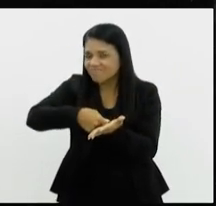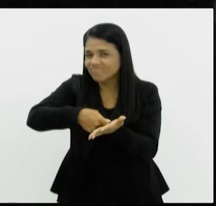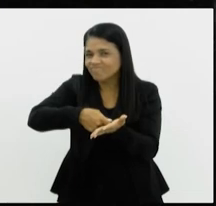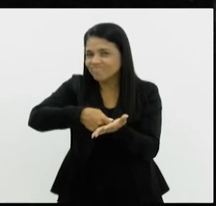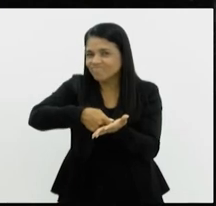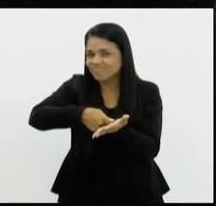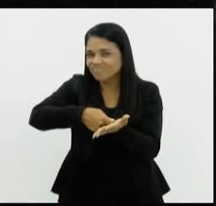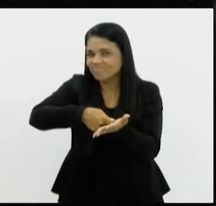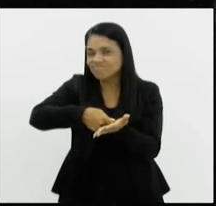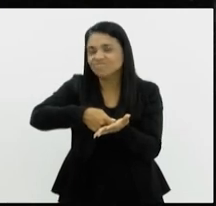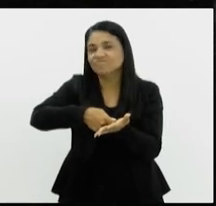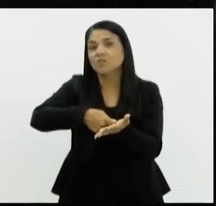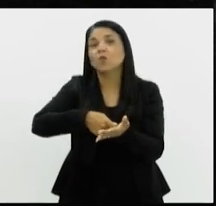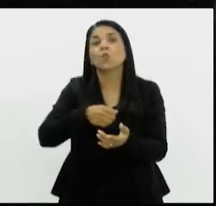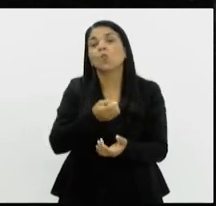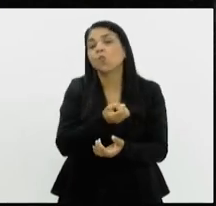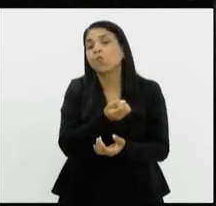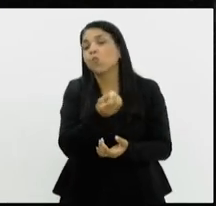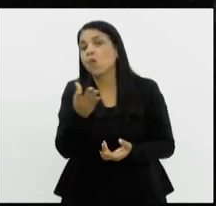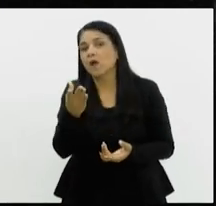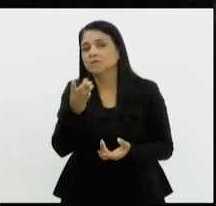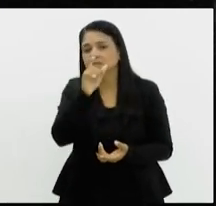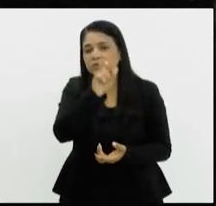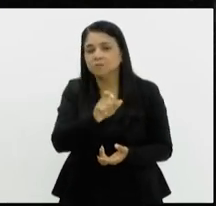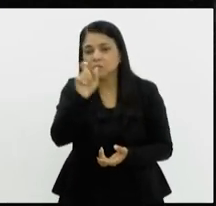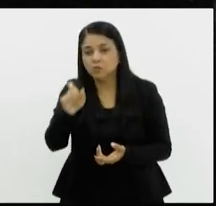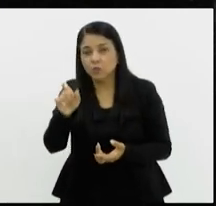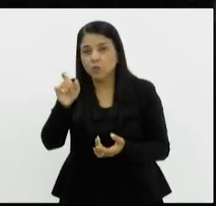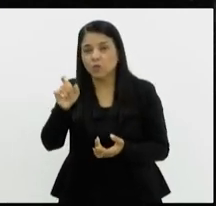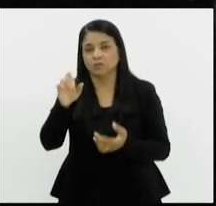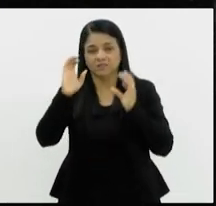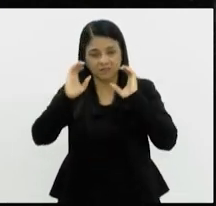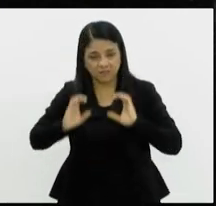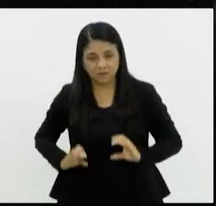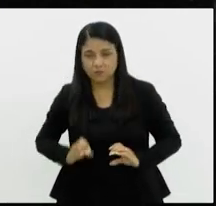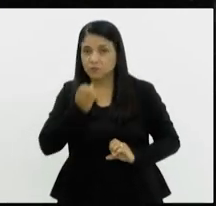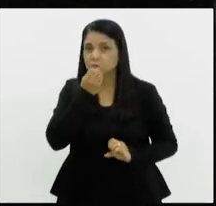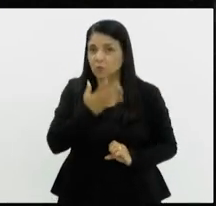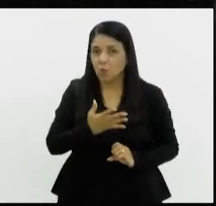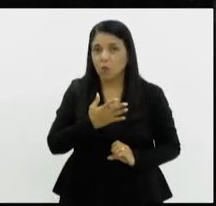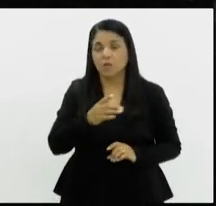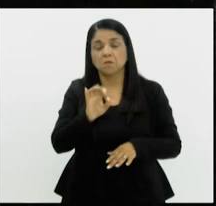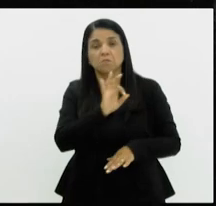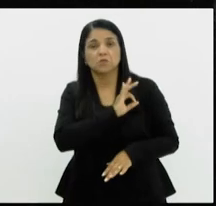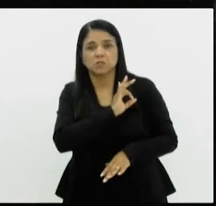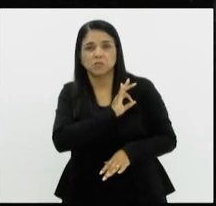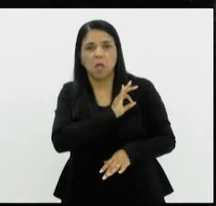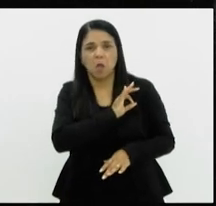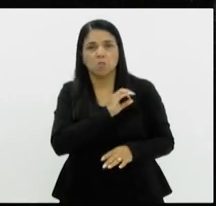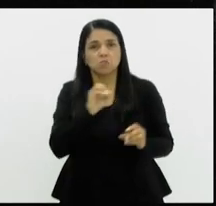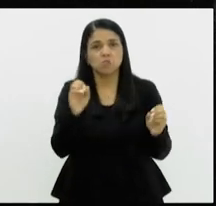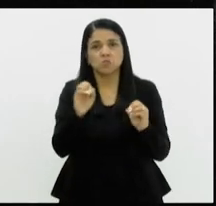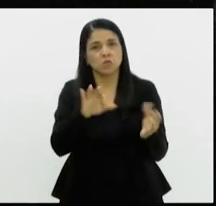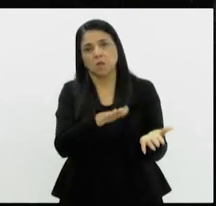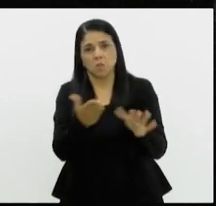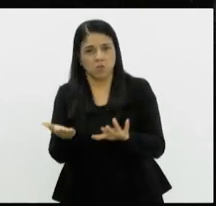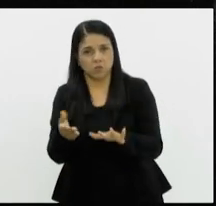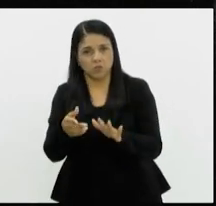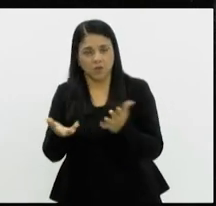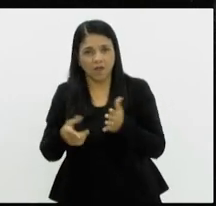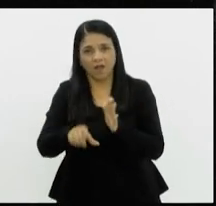imagine quantos cidadãos de bens quantos policiais não teriam perdido a sua vida eu tava conversando